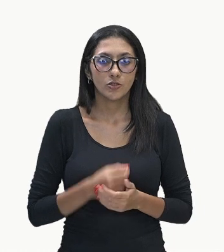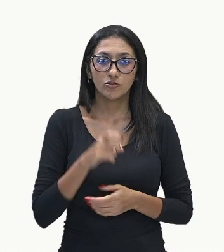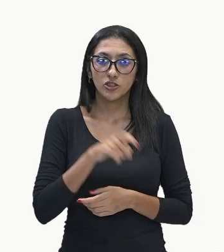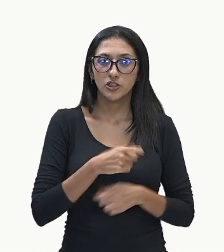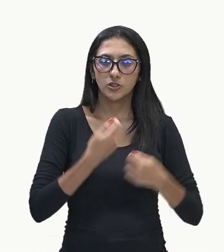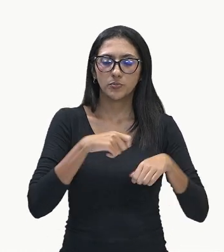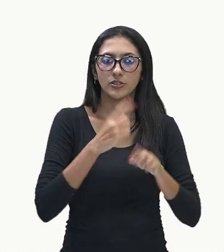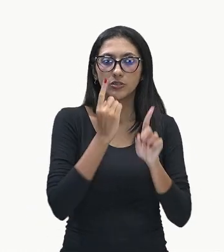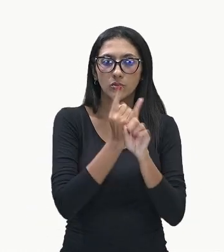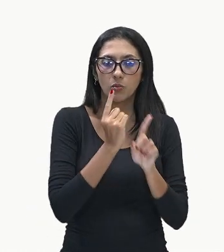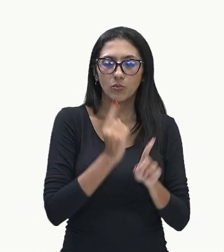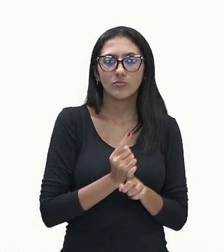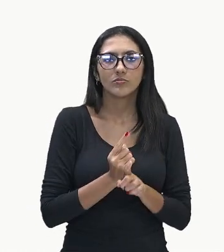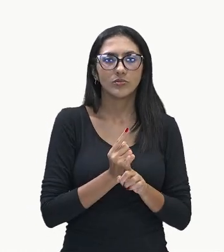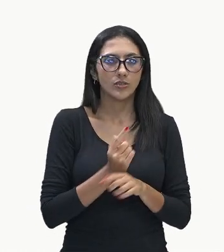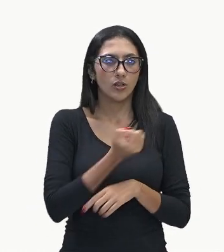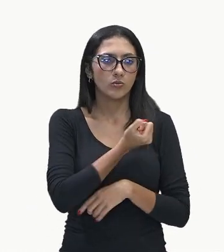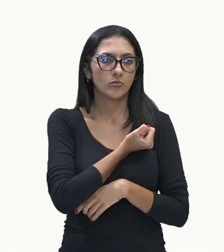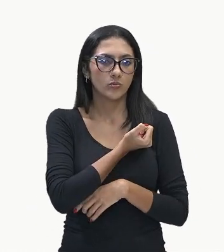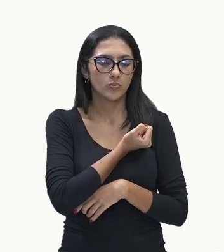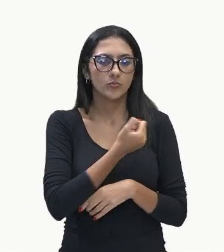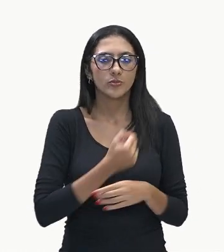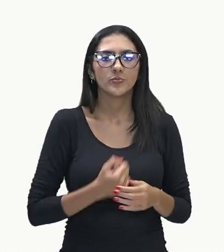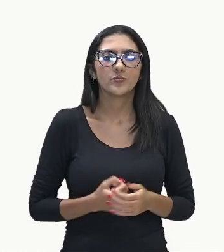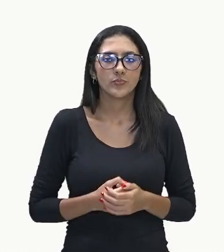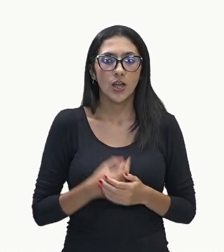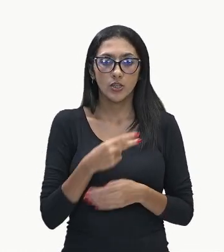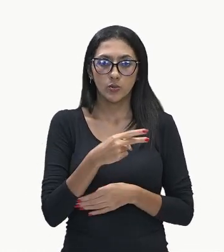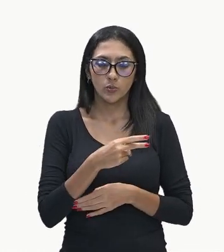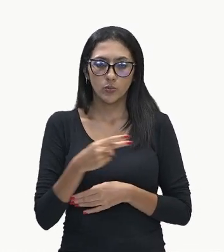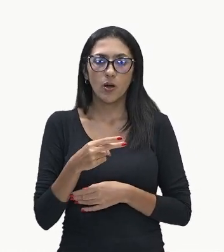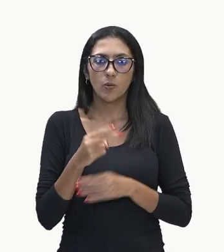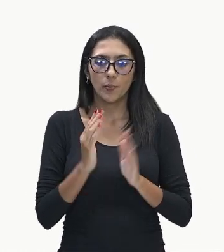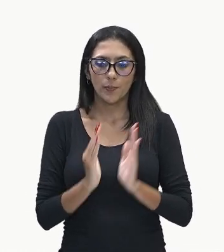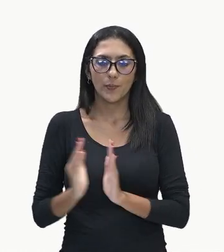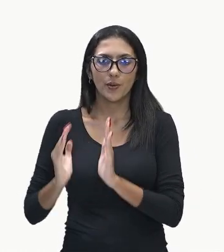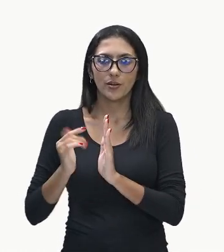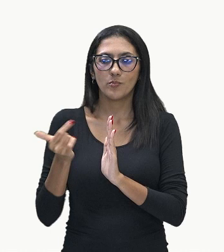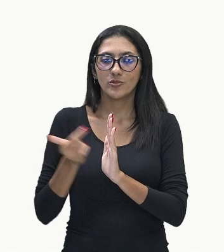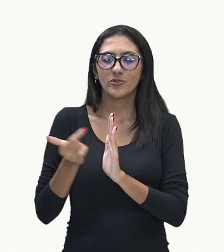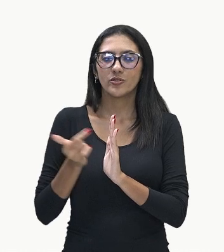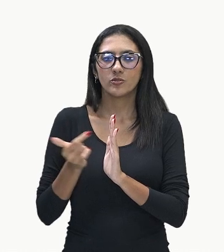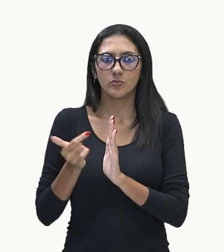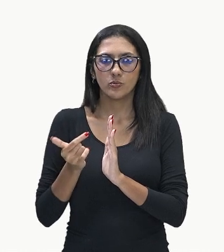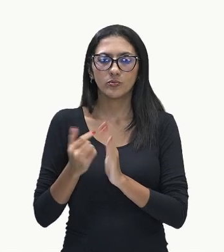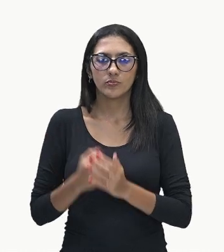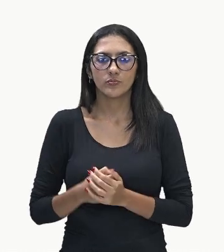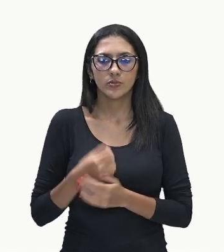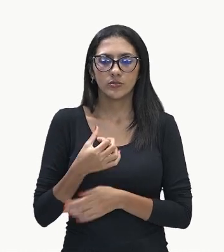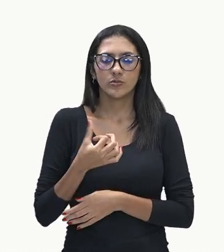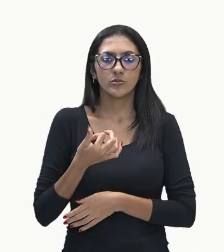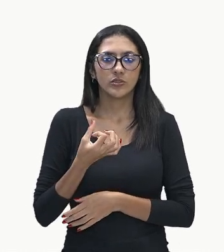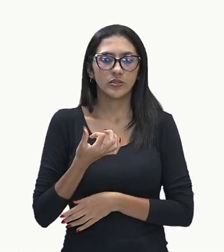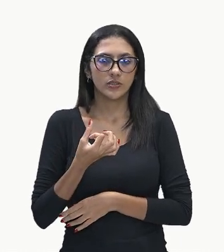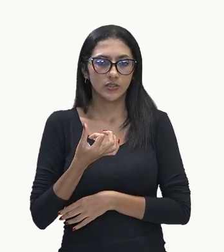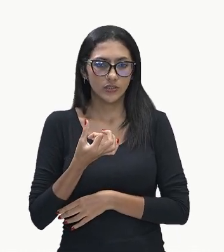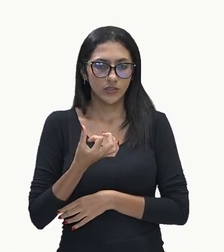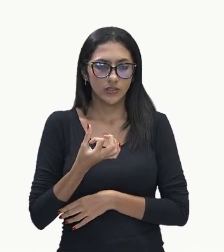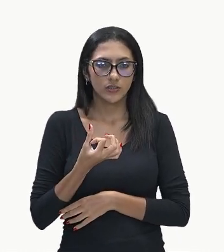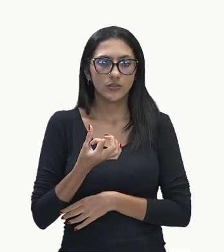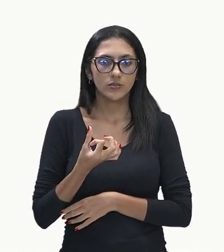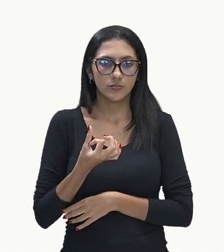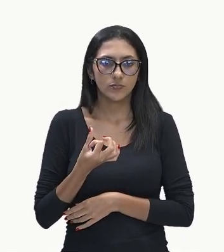é o valor a ser descoberto, e o 4 vai passar contrário ao que ele está fazendo aqui. Se ele